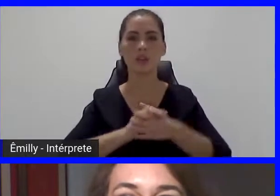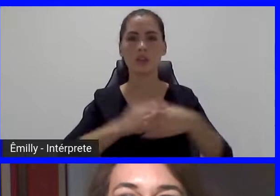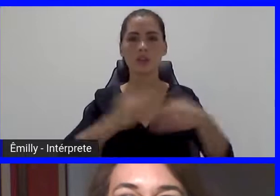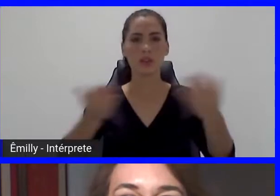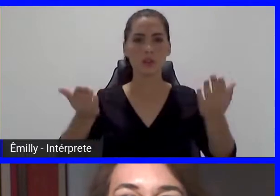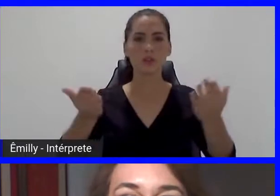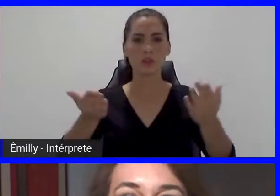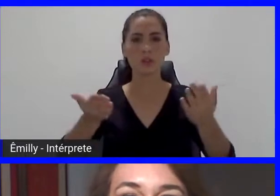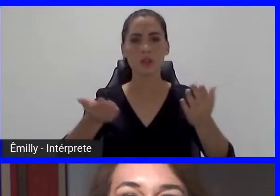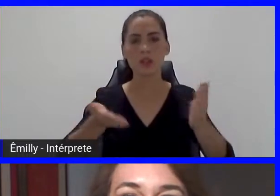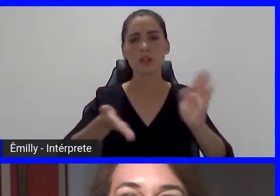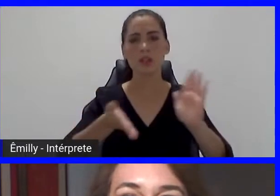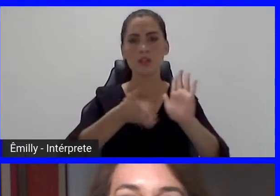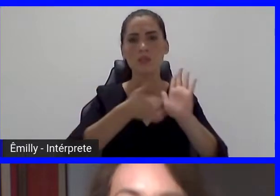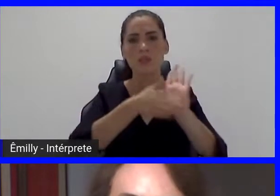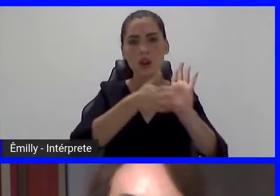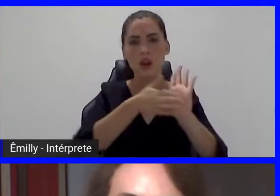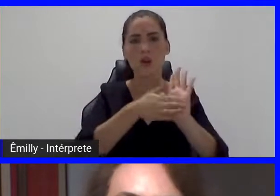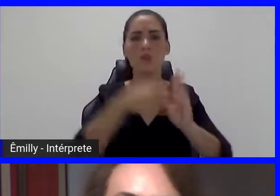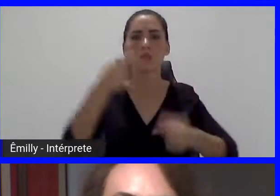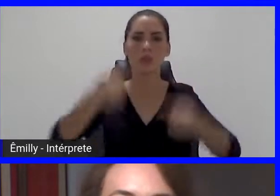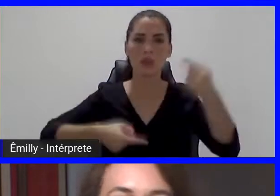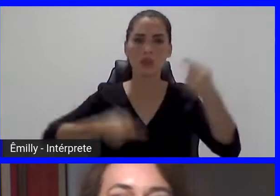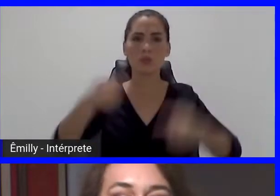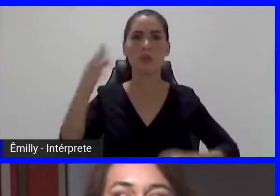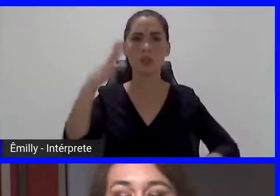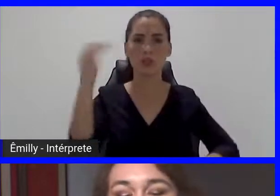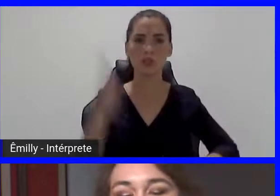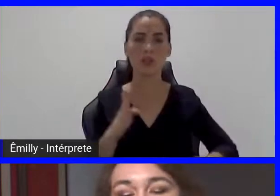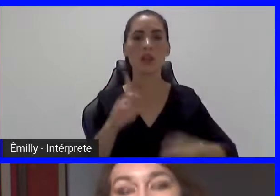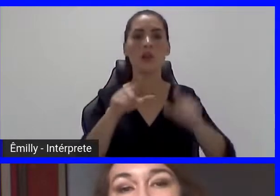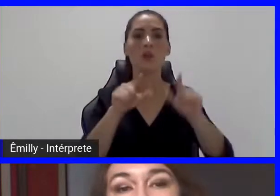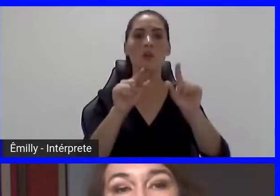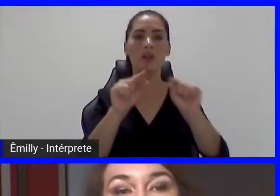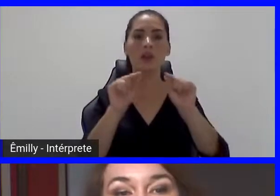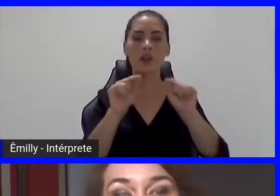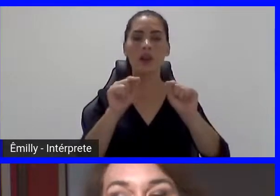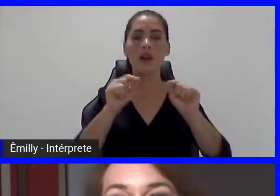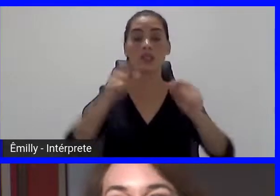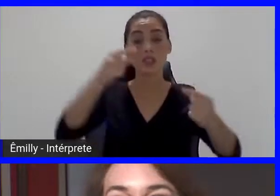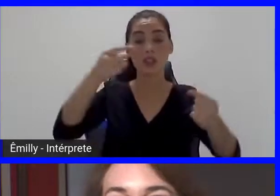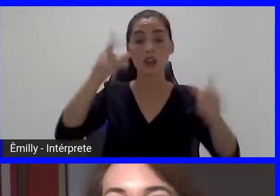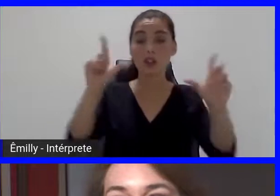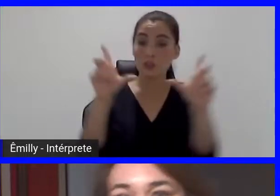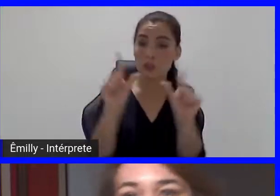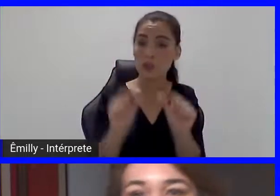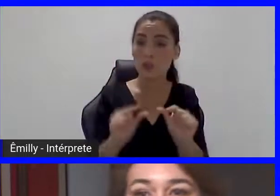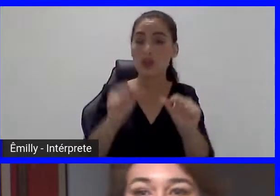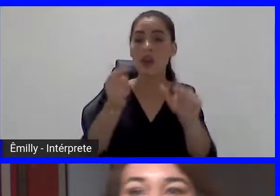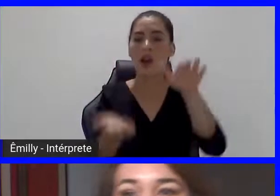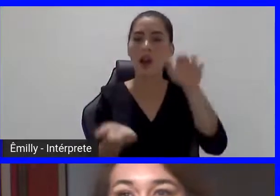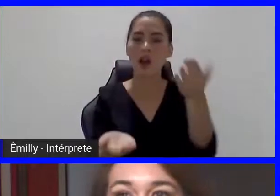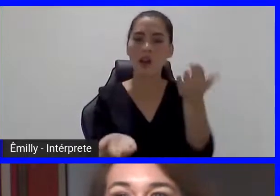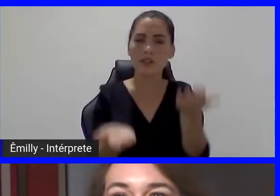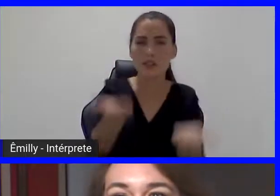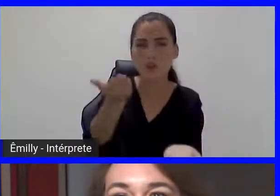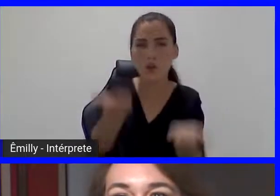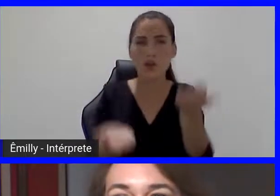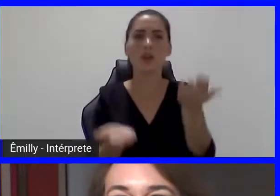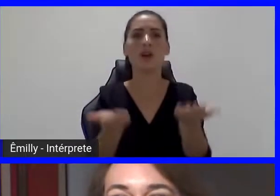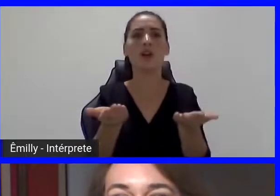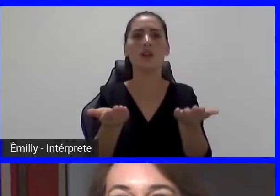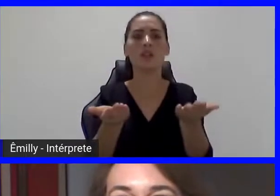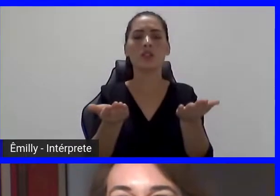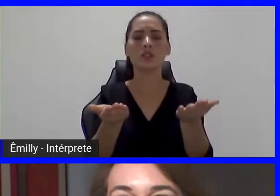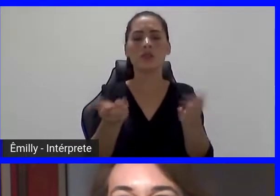da política brasileira é diminuir a desigualdade, combater a fome, diminuir o desemprego, a miséria no país, como ficar sem uma